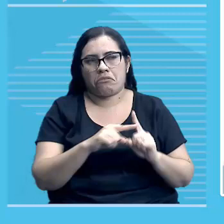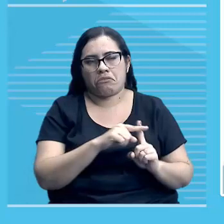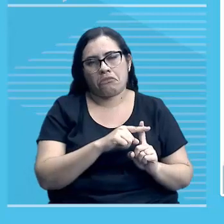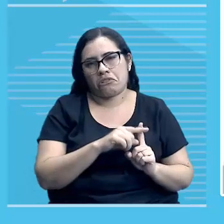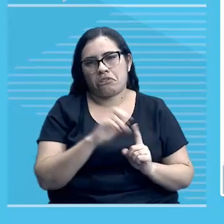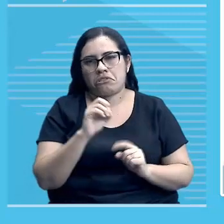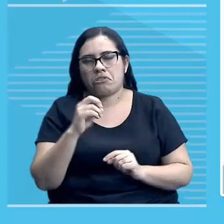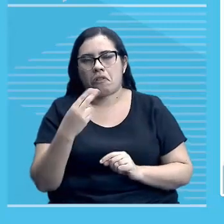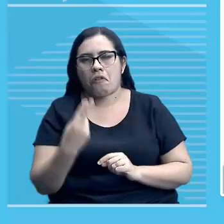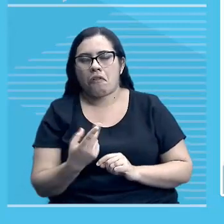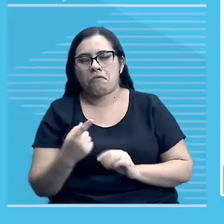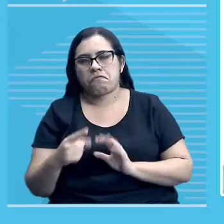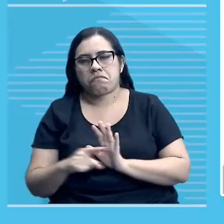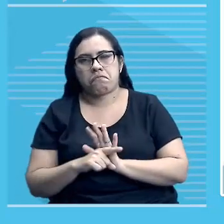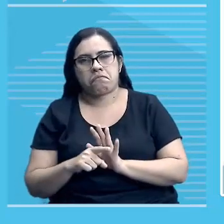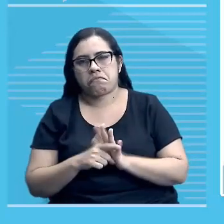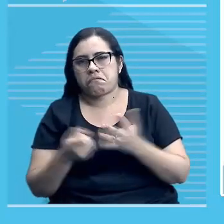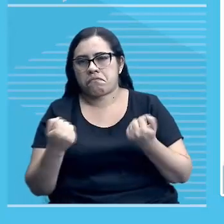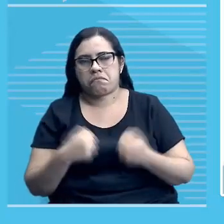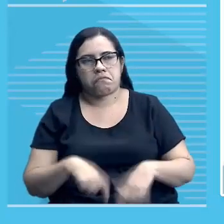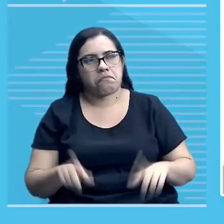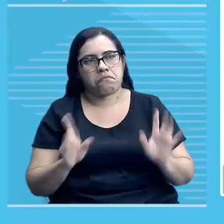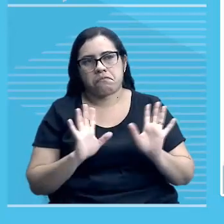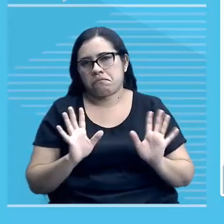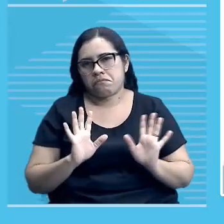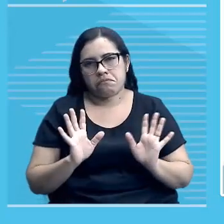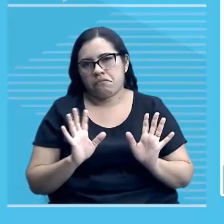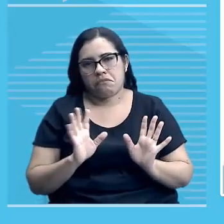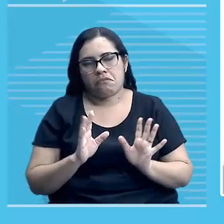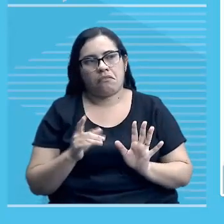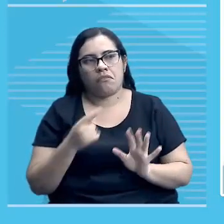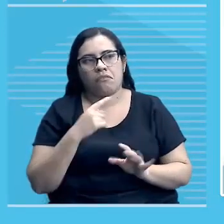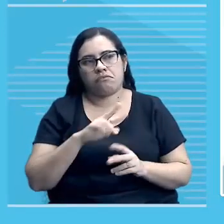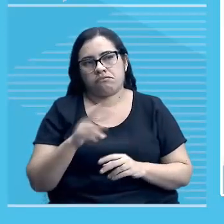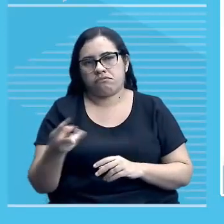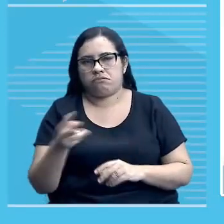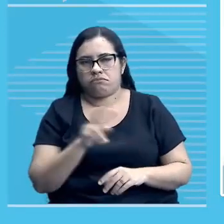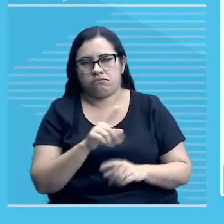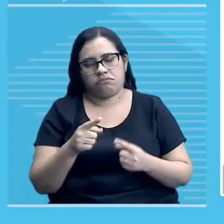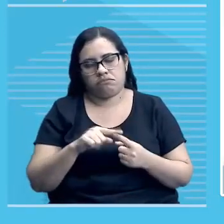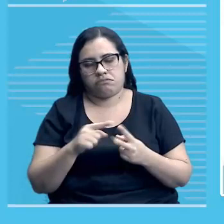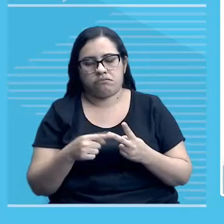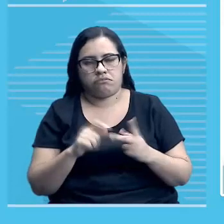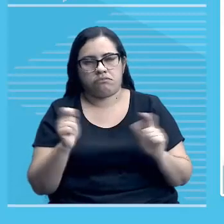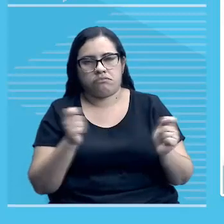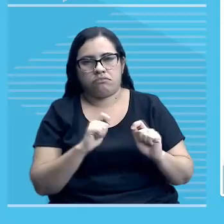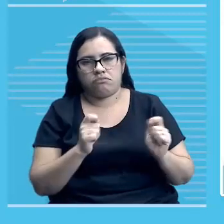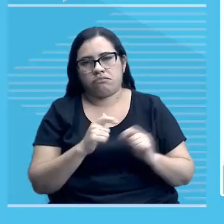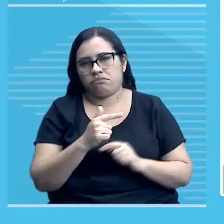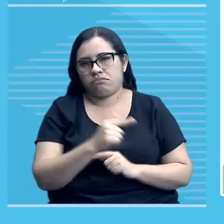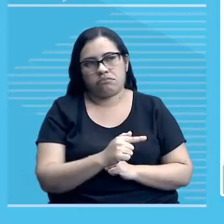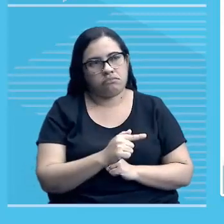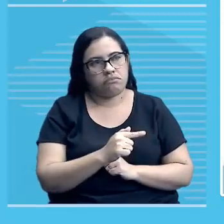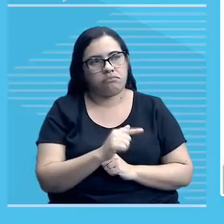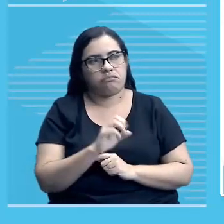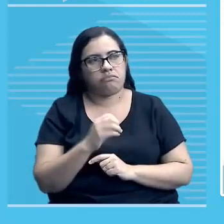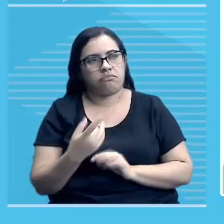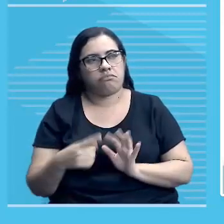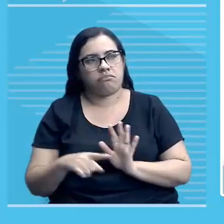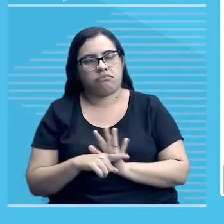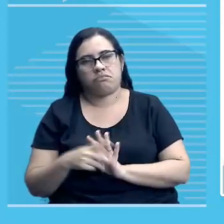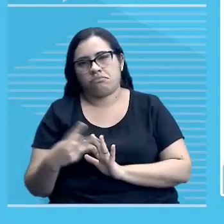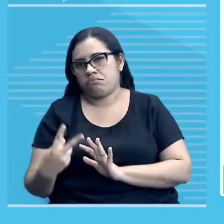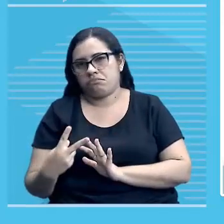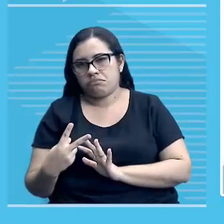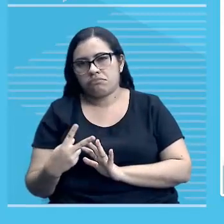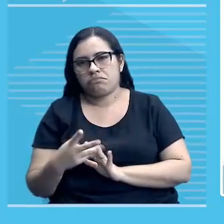positivo, nem se é outro tipo de número. Então, nós temos essas duas possibilidades. Pode ser 7 ou menos 2